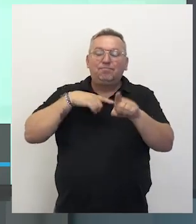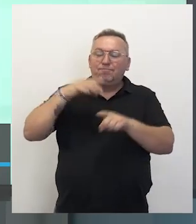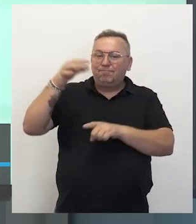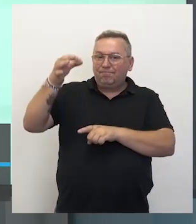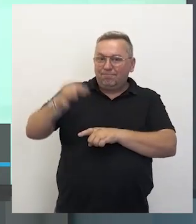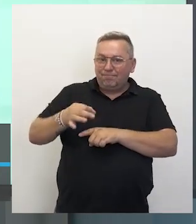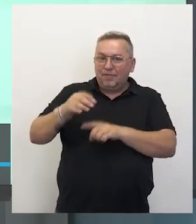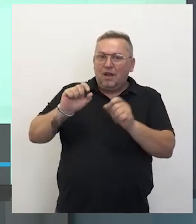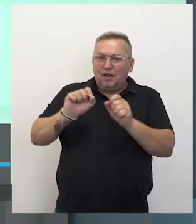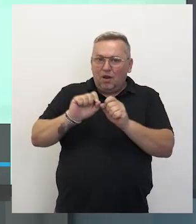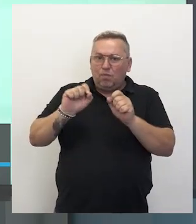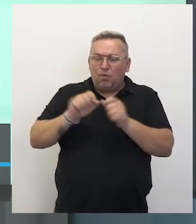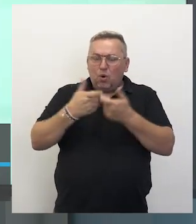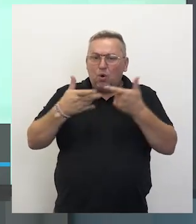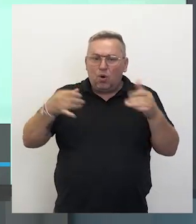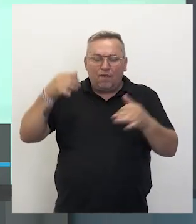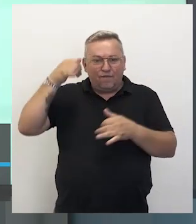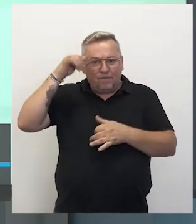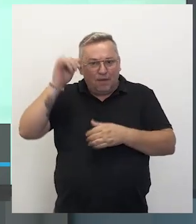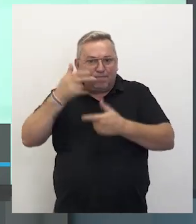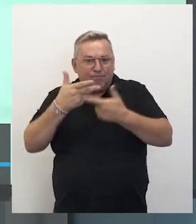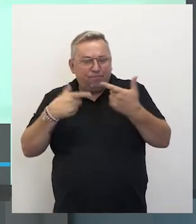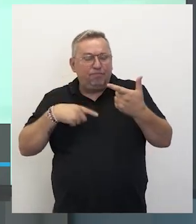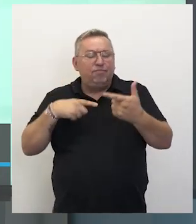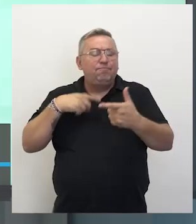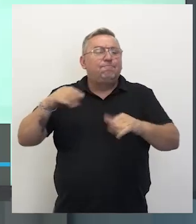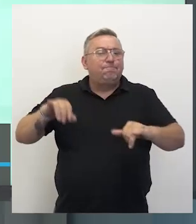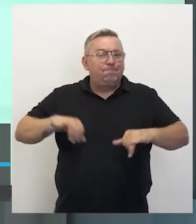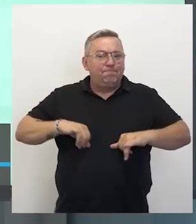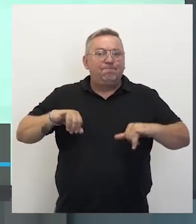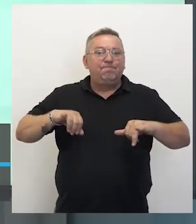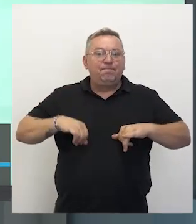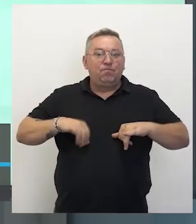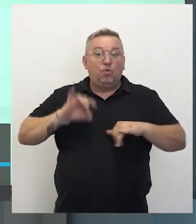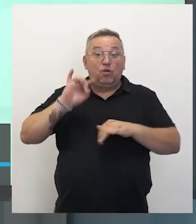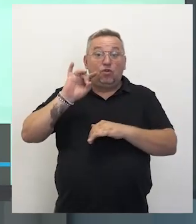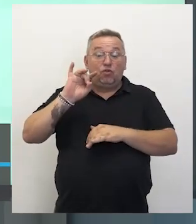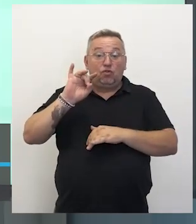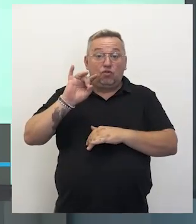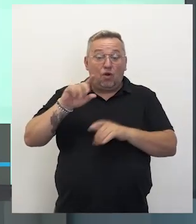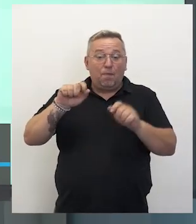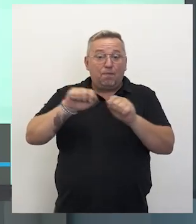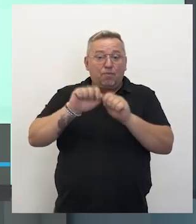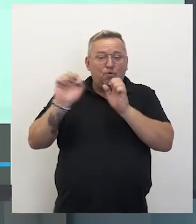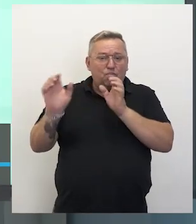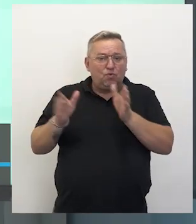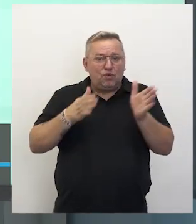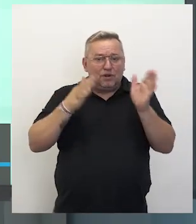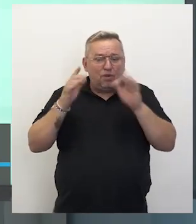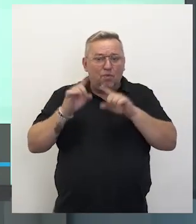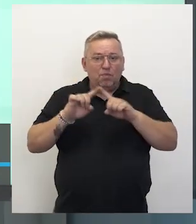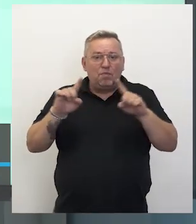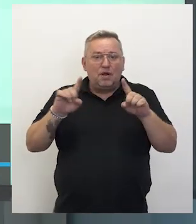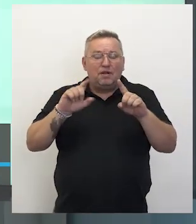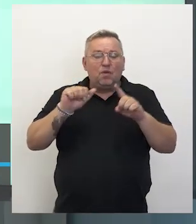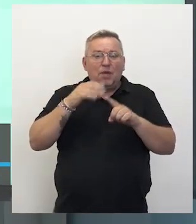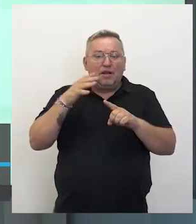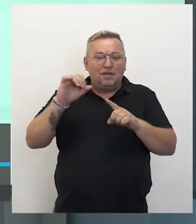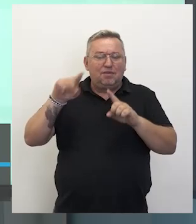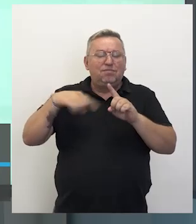os produtores estão sofrendo com isso. Né? Eu não acredito que seja ação de produtores, não. Eu acredito que seja uma ação muito mais